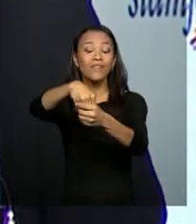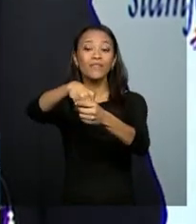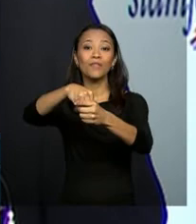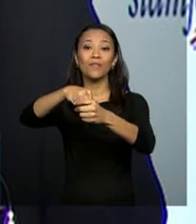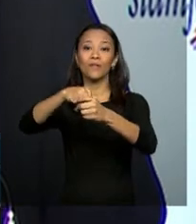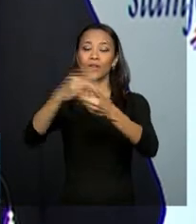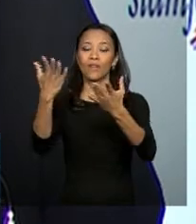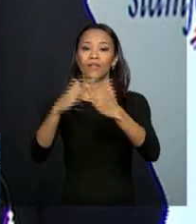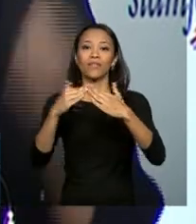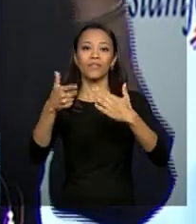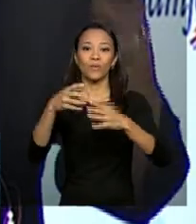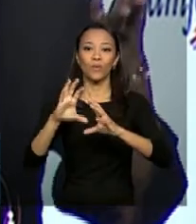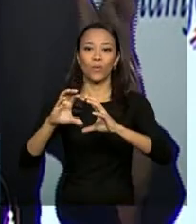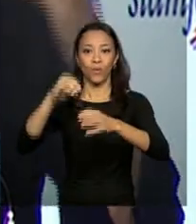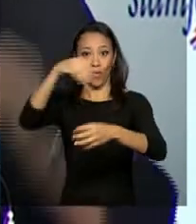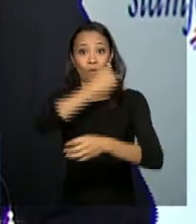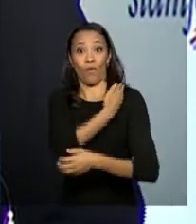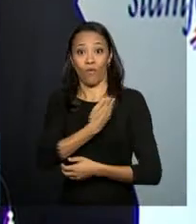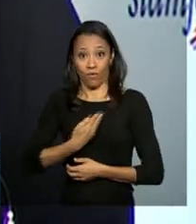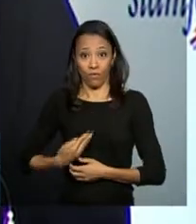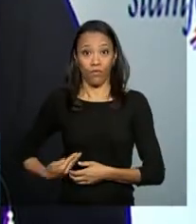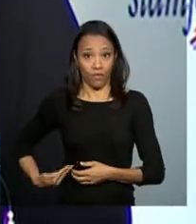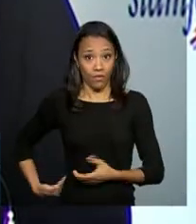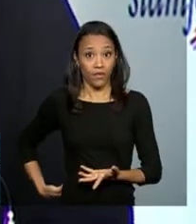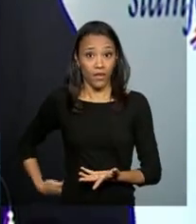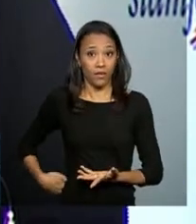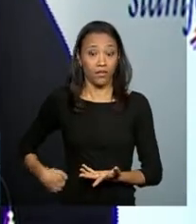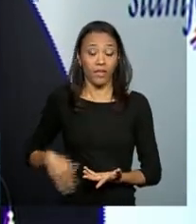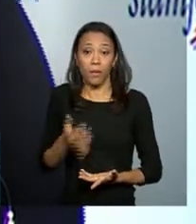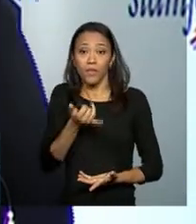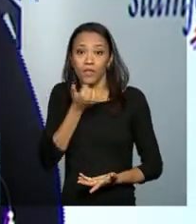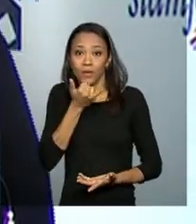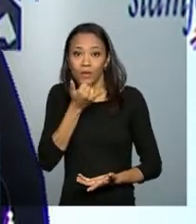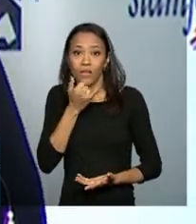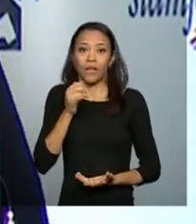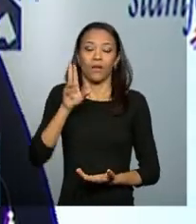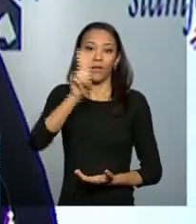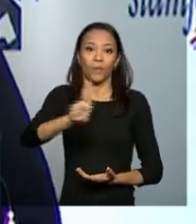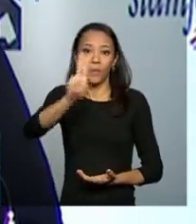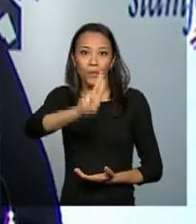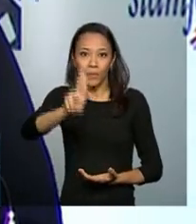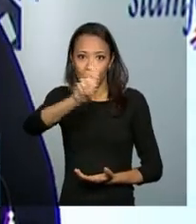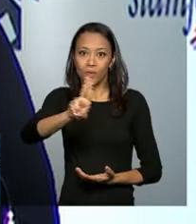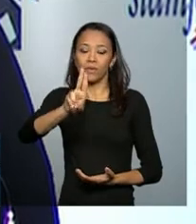poupa não só energia, mas como o Brasil é um país